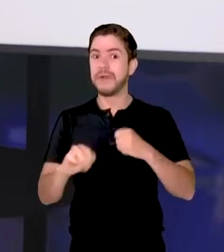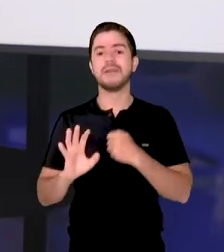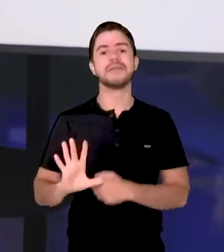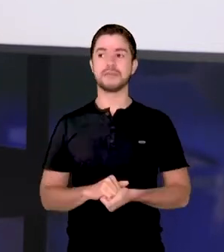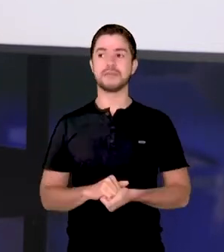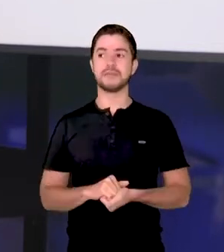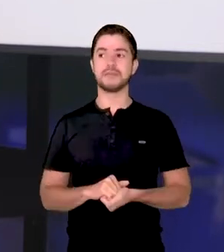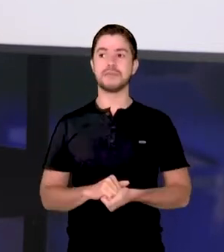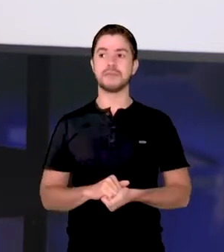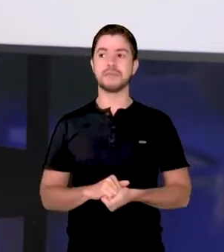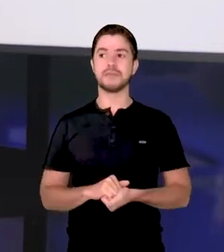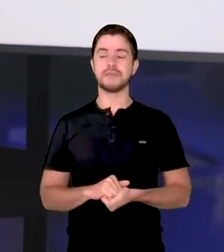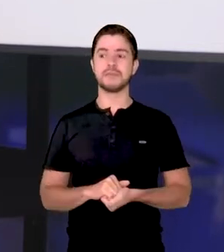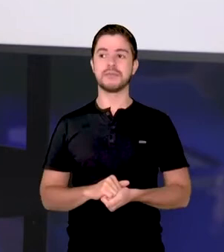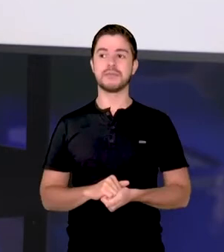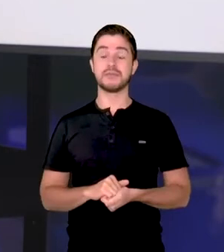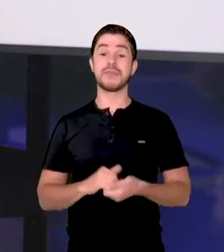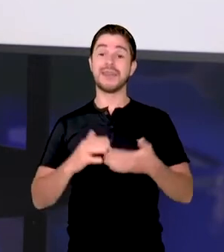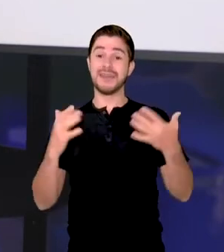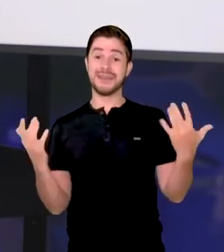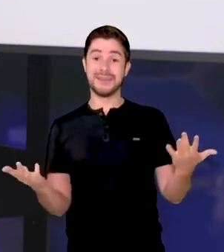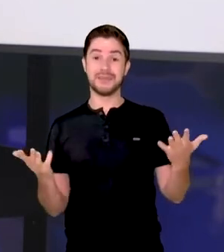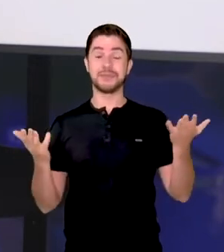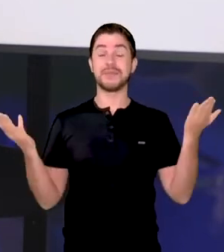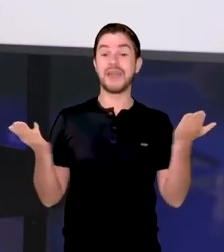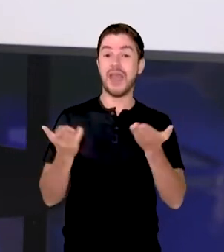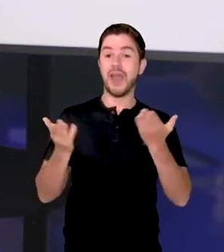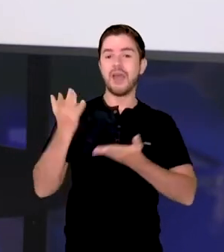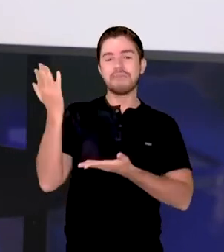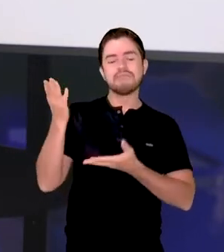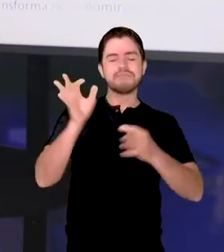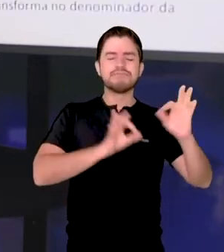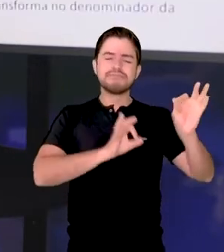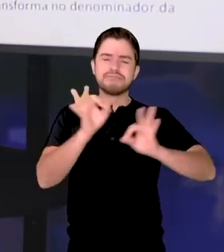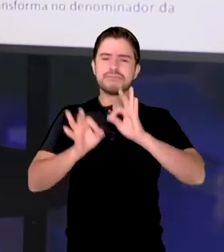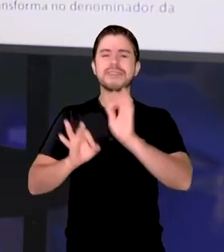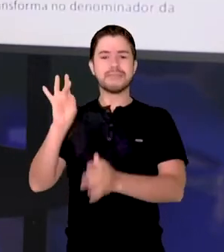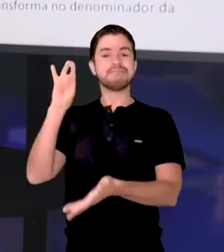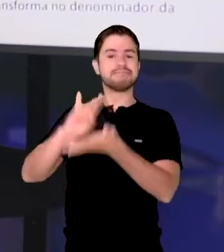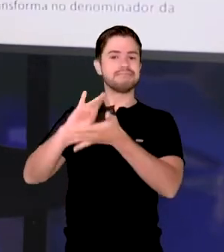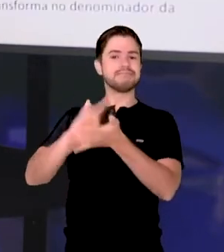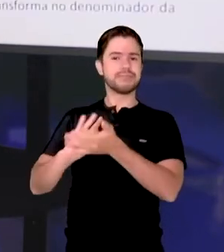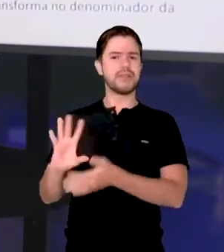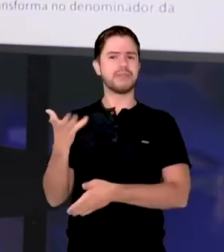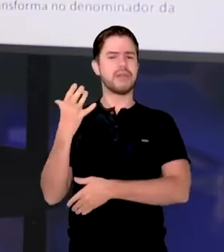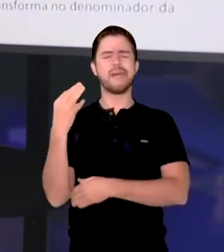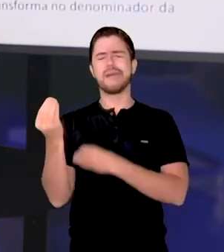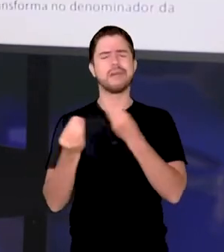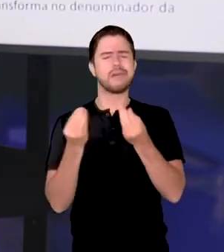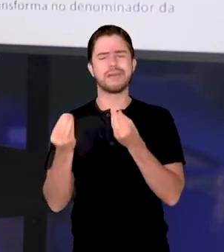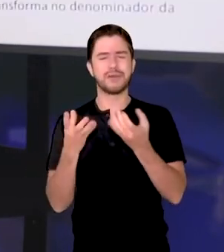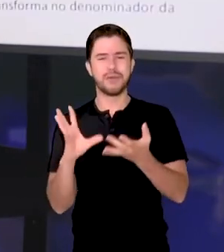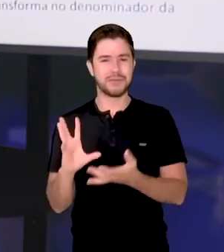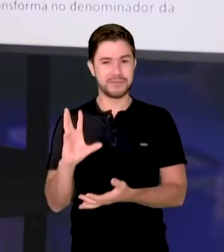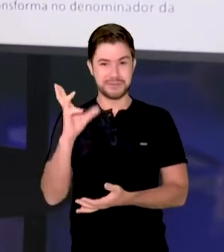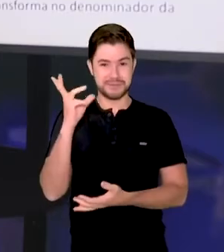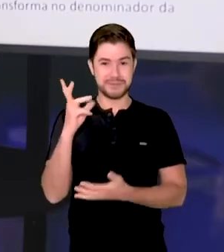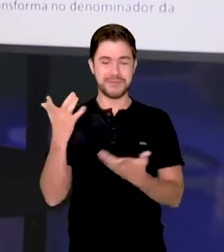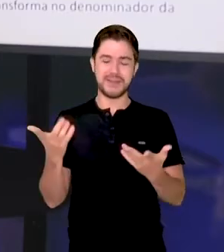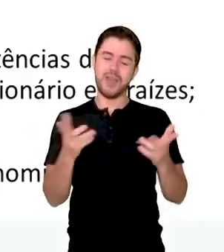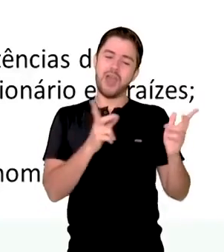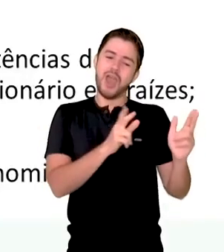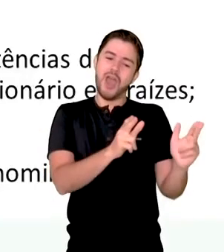acontecer Beleza então galera essa regularidade ela de impacto acontece como que ela vai acontecer